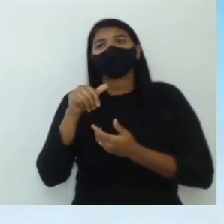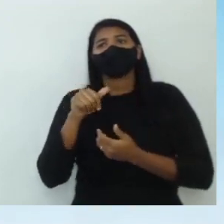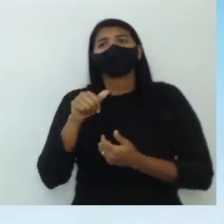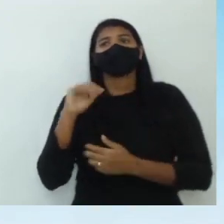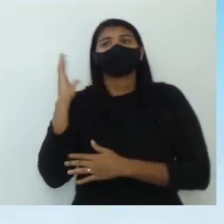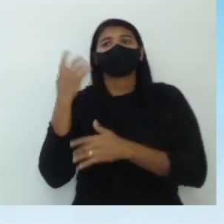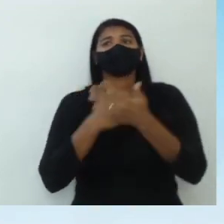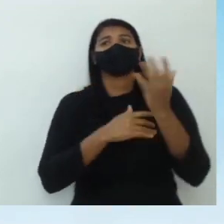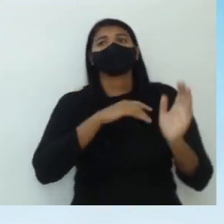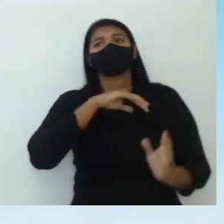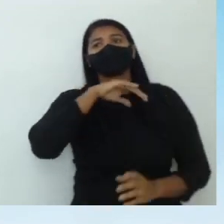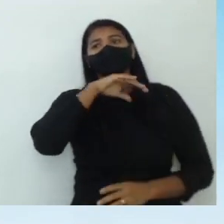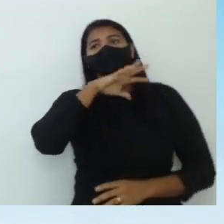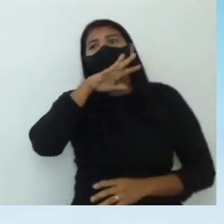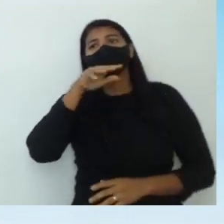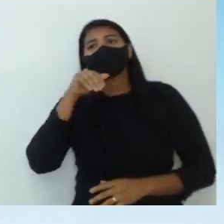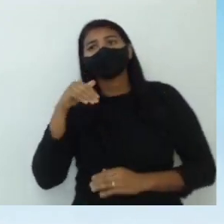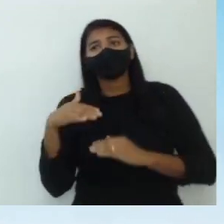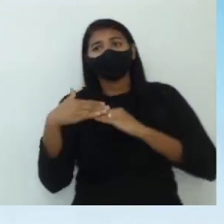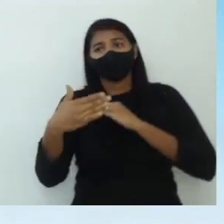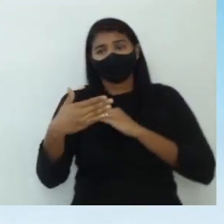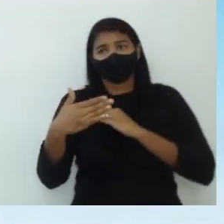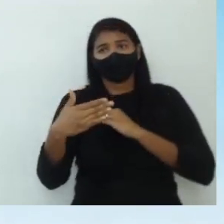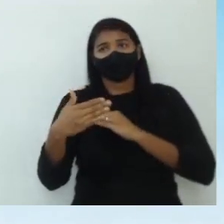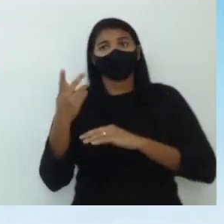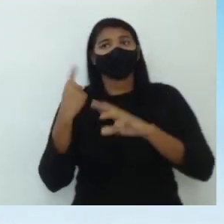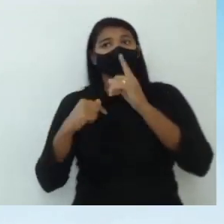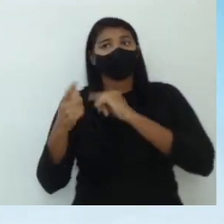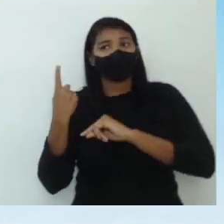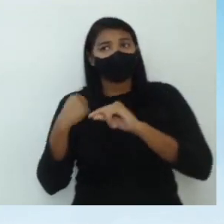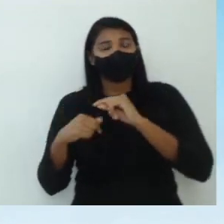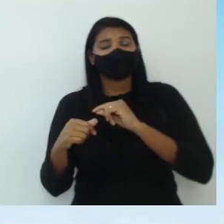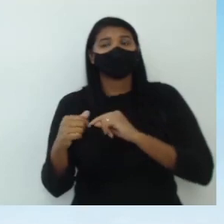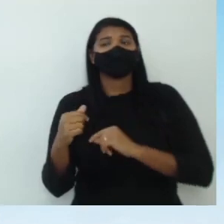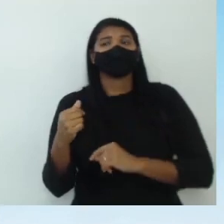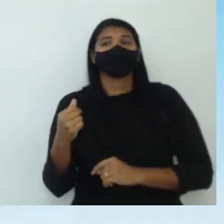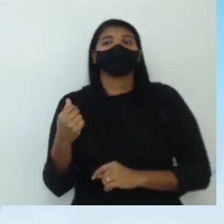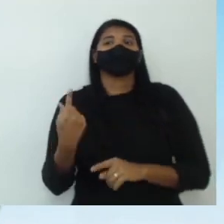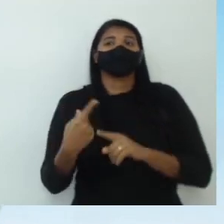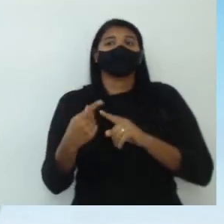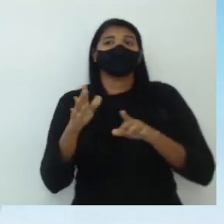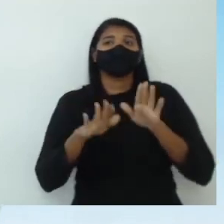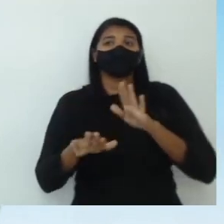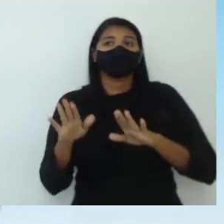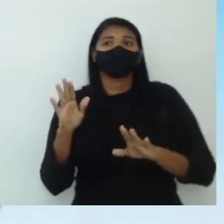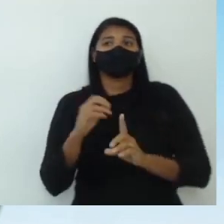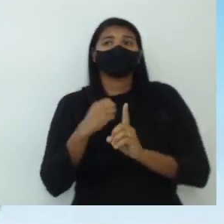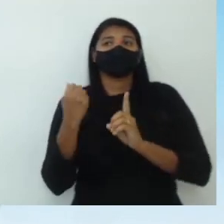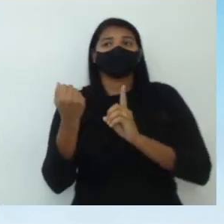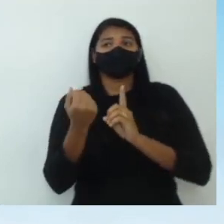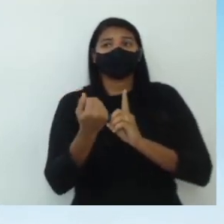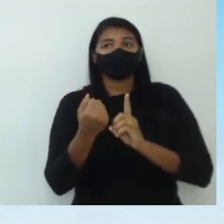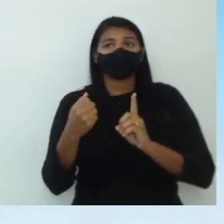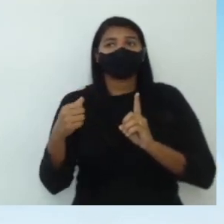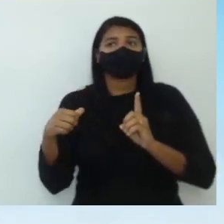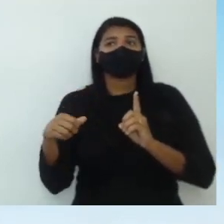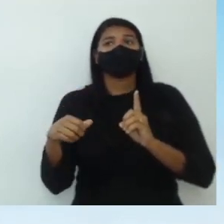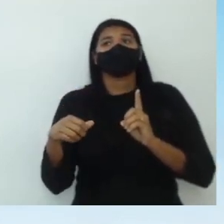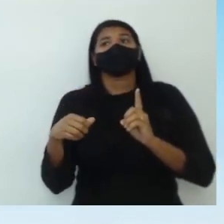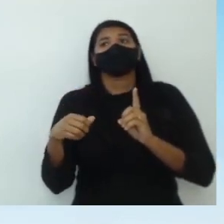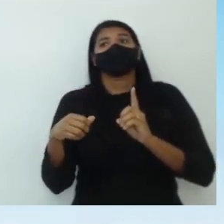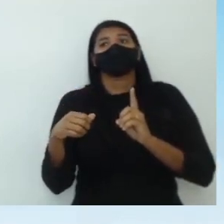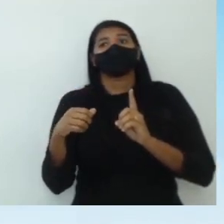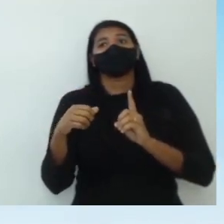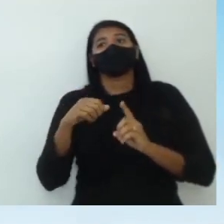do desenvolvimento econômico. Por quê? Porque essas duas coisas sendo cuidado, o social e o ambiental, o desenvolvimento econômico